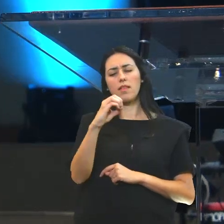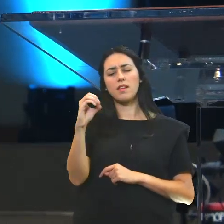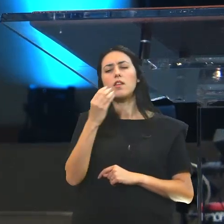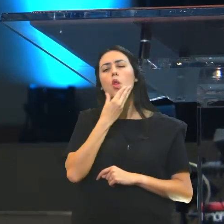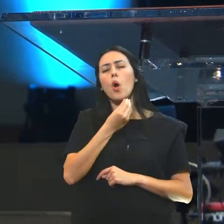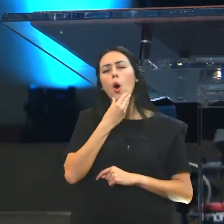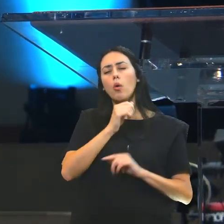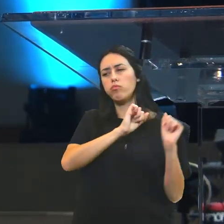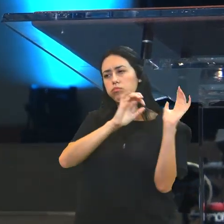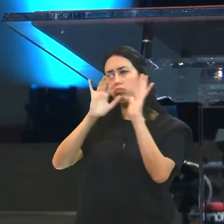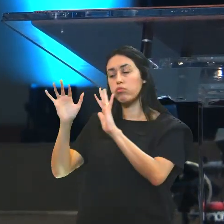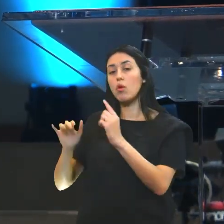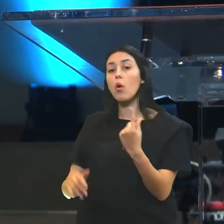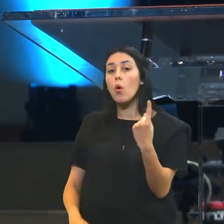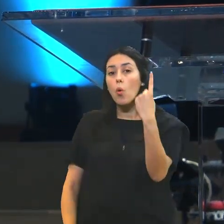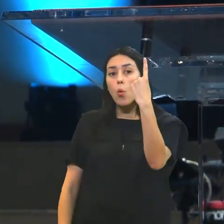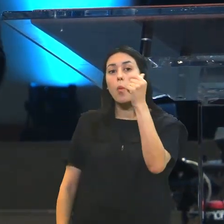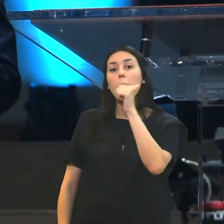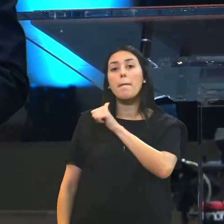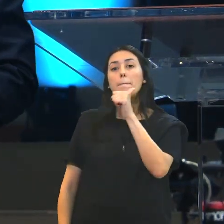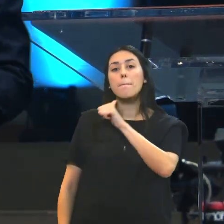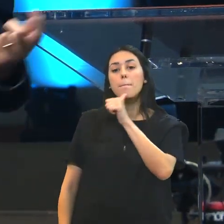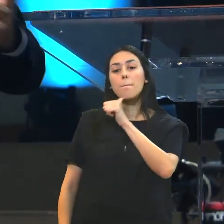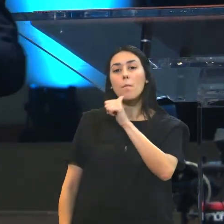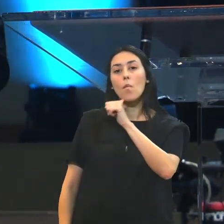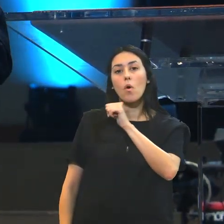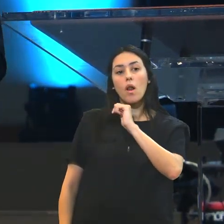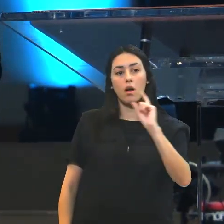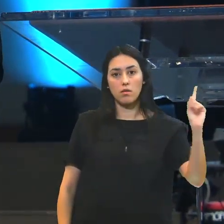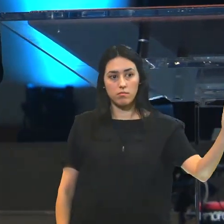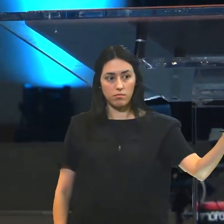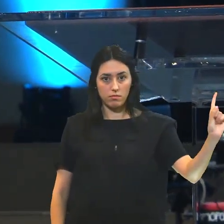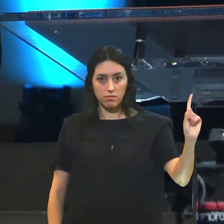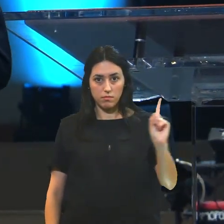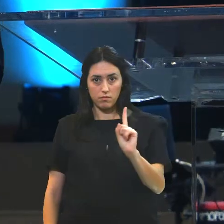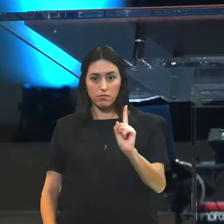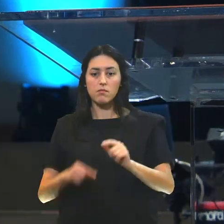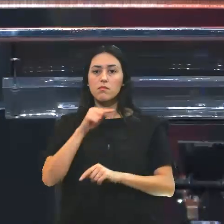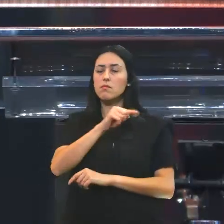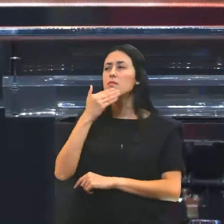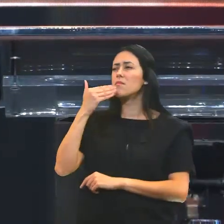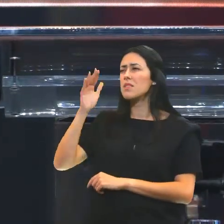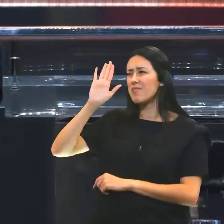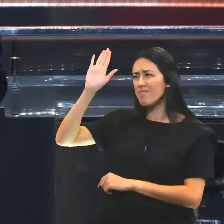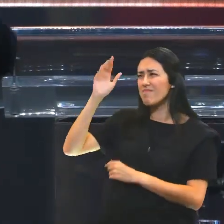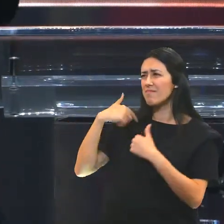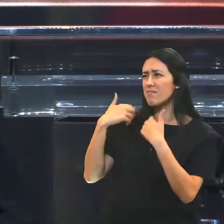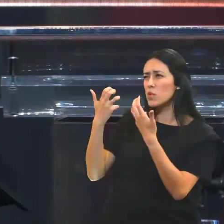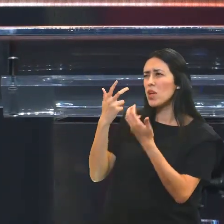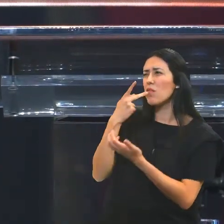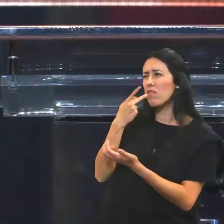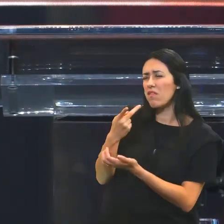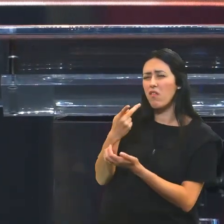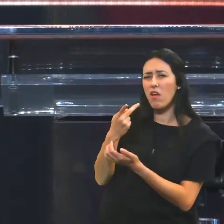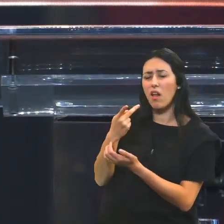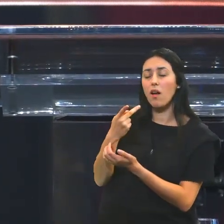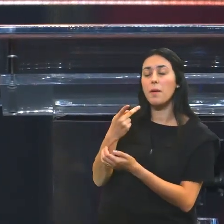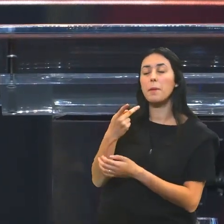uma mulher, no meio de uma das nossas reuniões, entra e pede a palavra. Eu queria